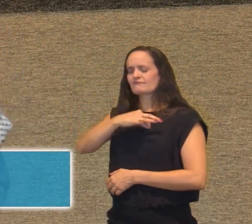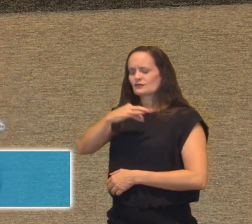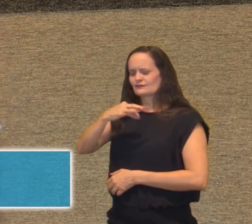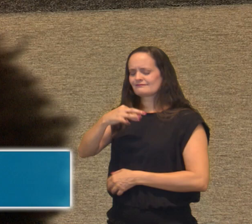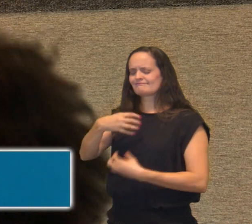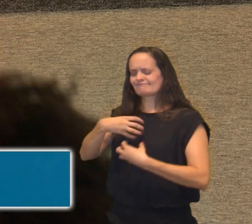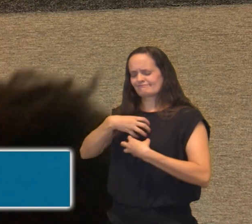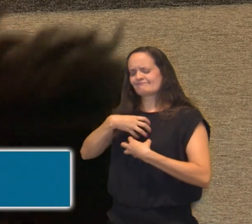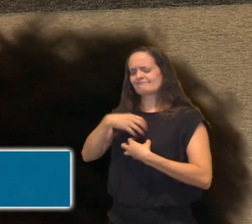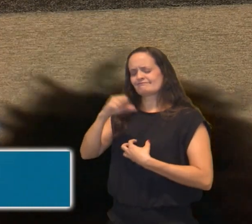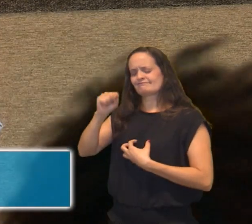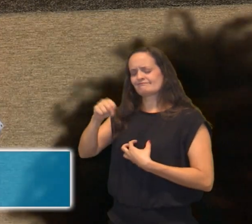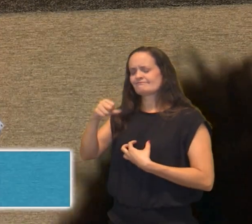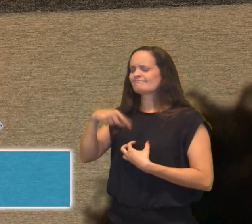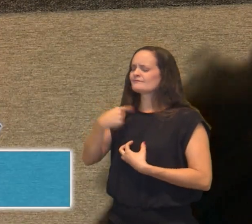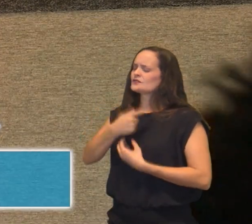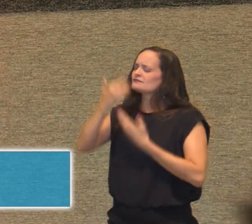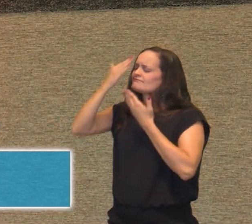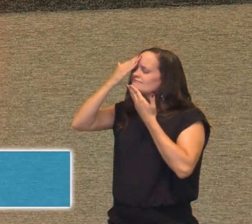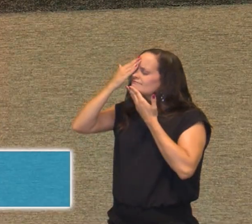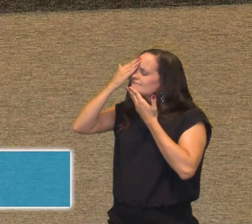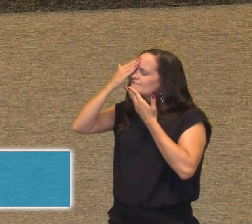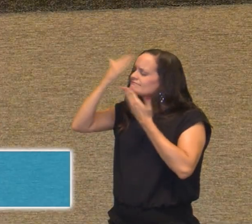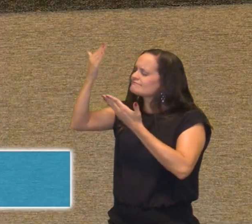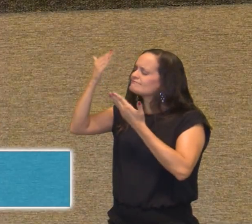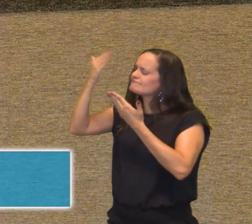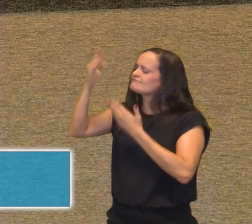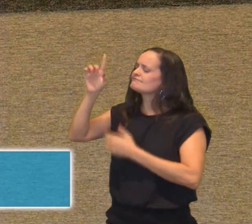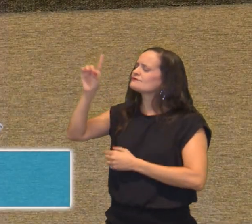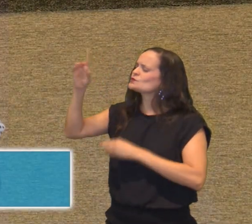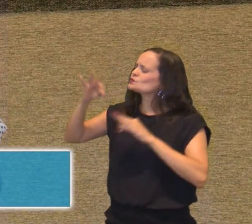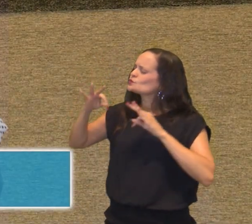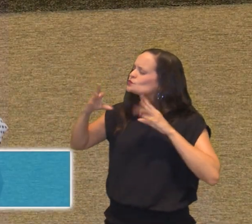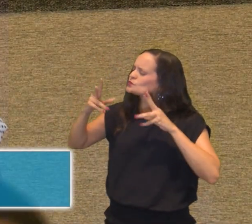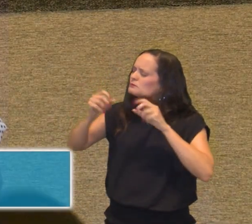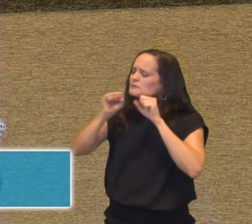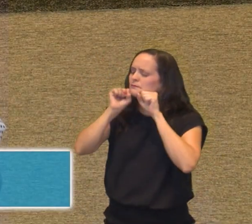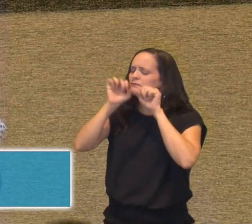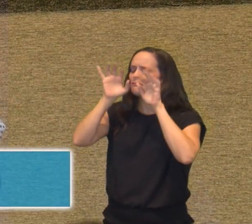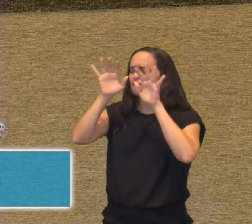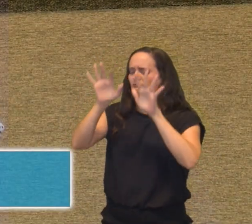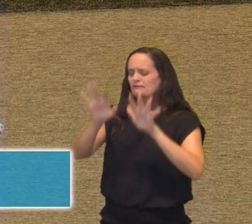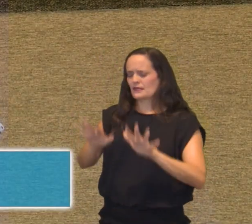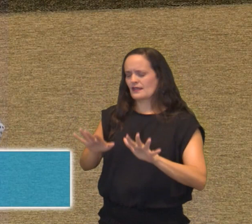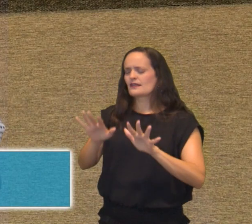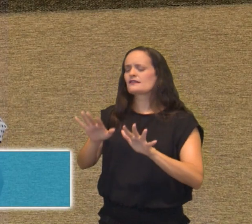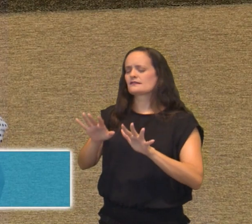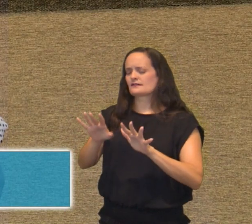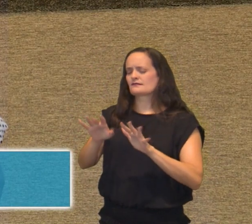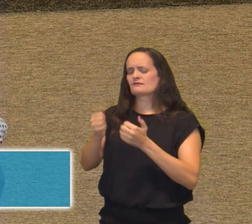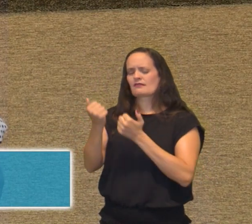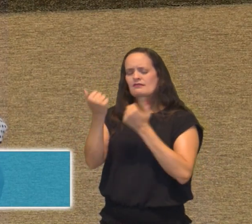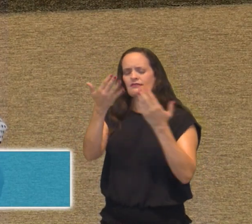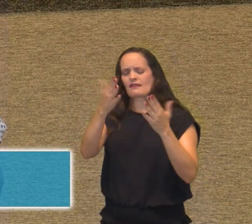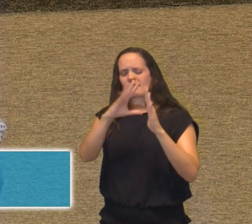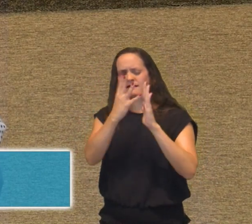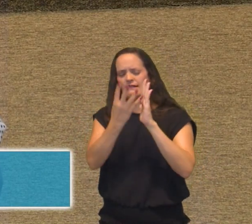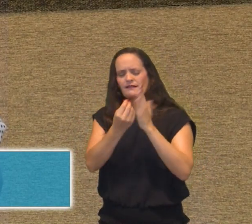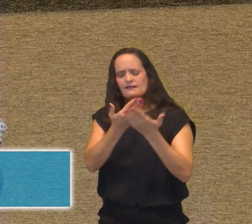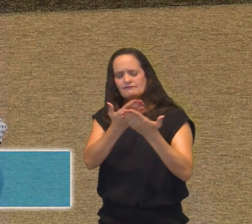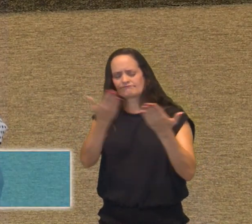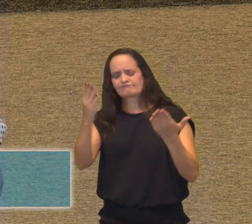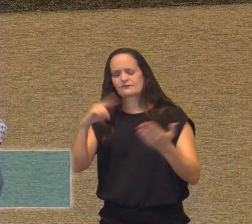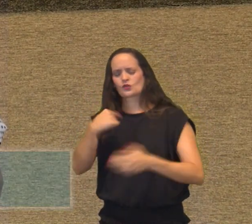te agradecemos, Deus querido, por todas as bênçãos derramadas sobre a Tua igreja, sobre as